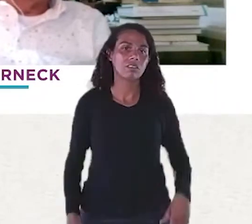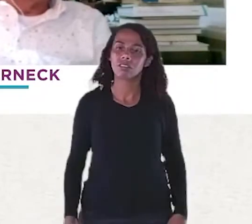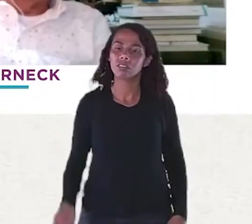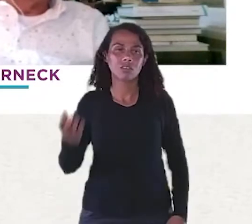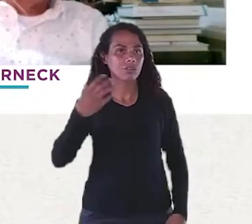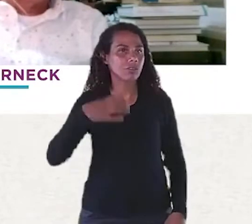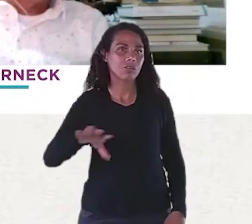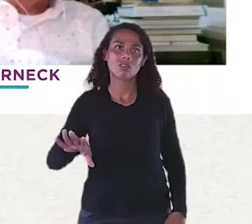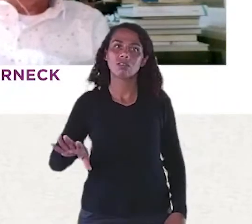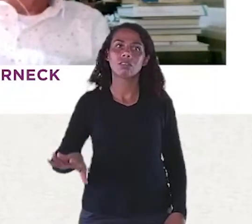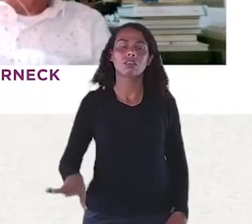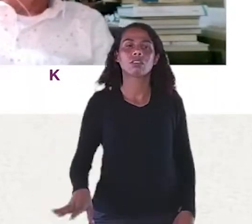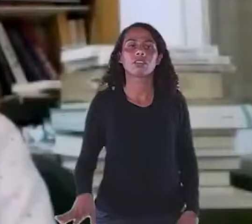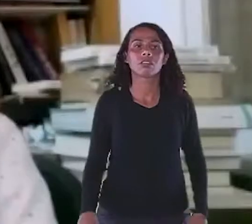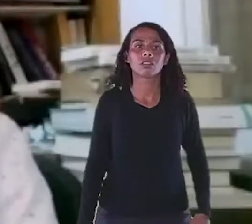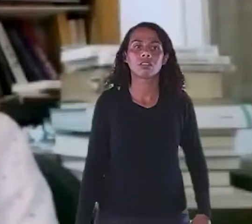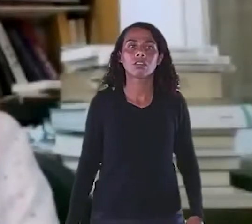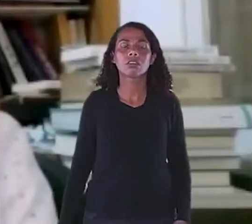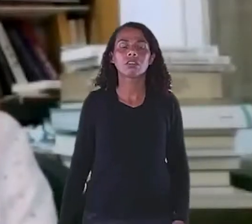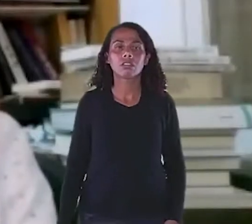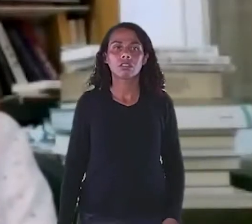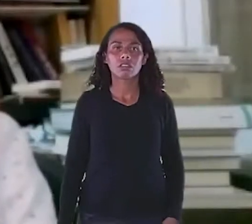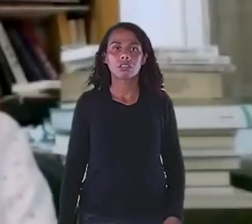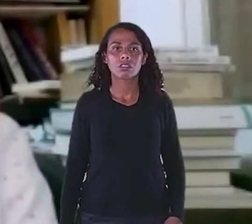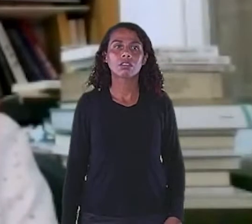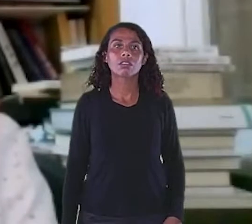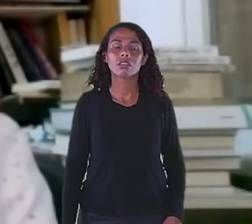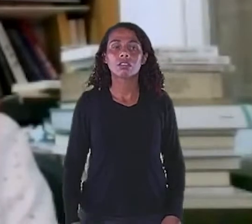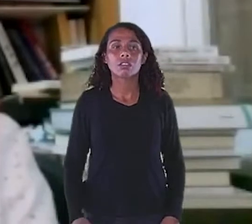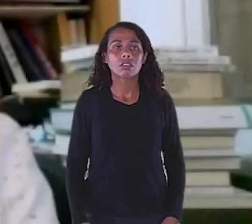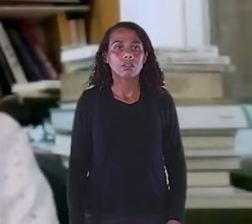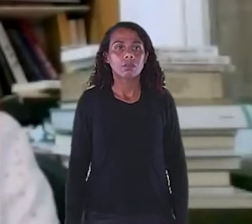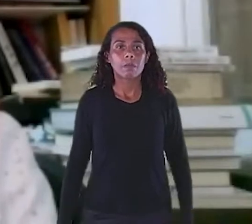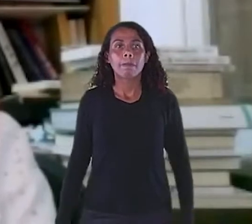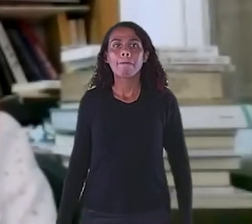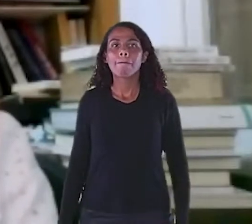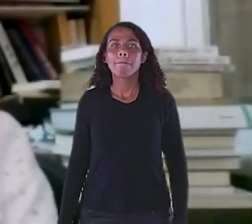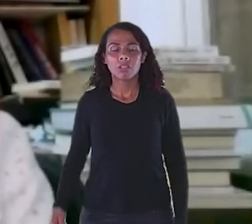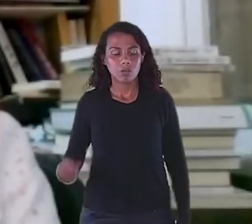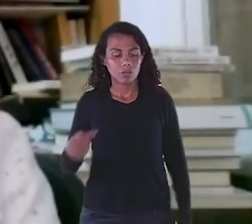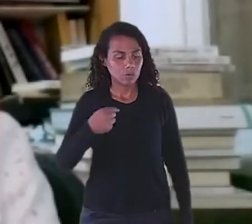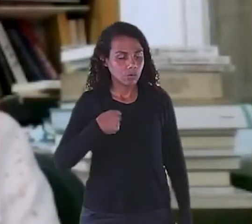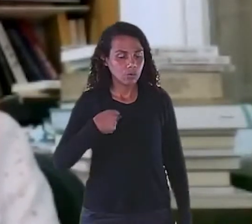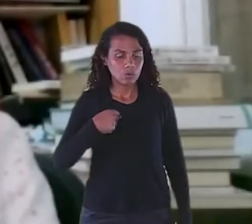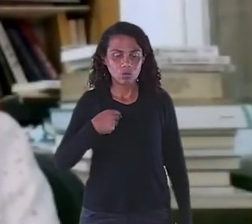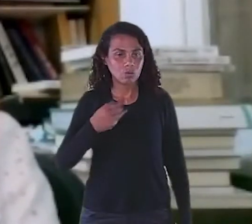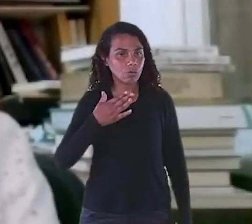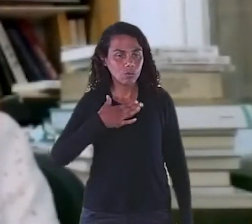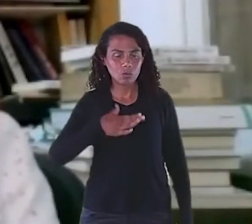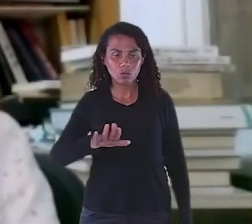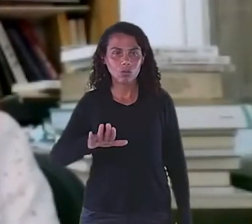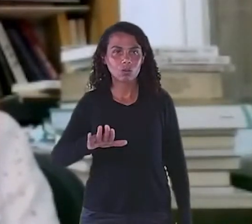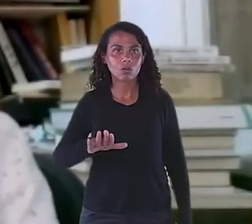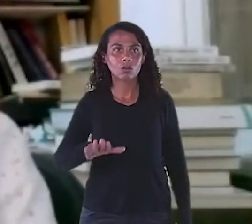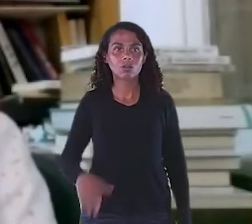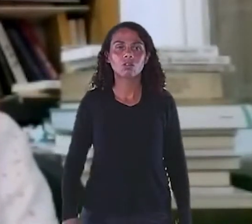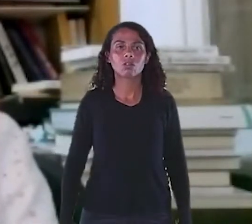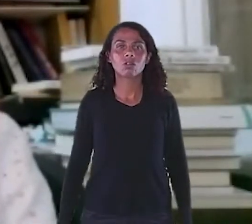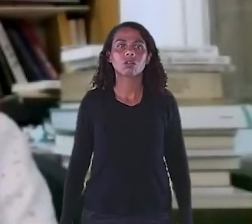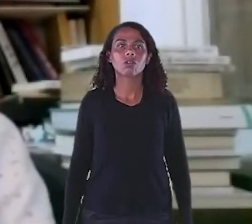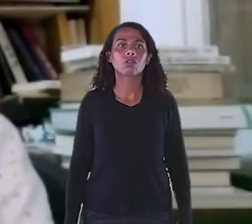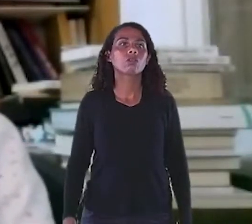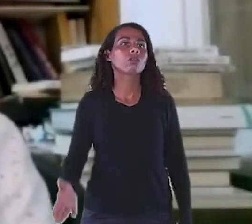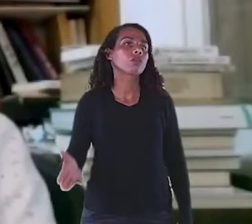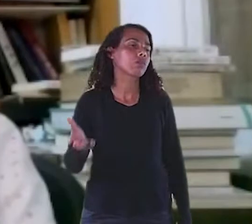eu sou quase uma vaga, né? Nessa idade eu sou quase uma vaga. E o Drummond também teve uma vez